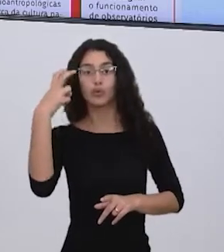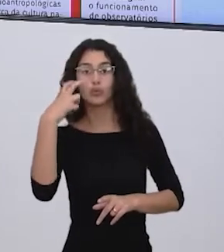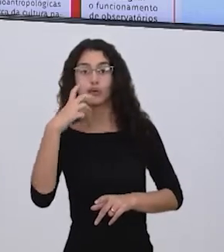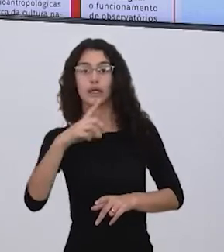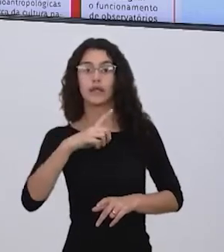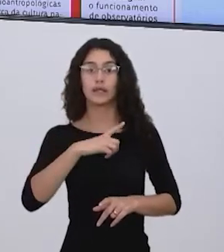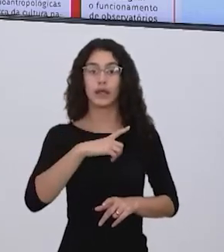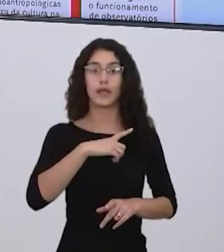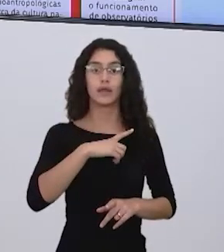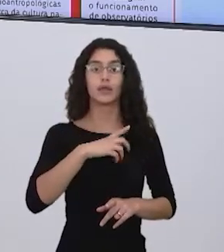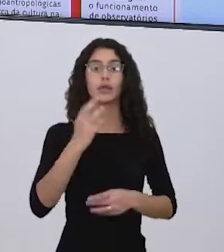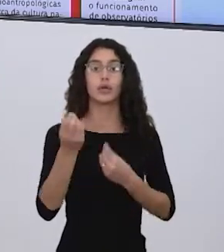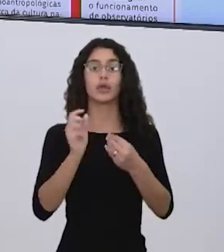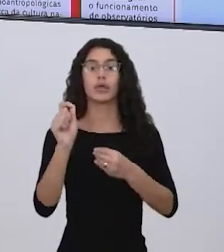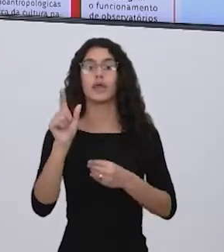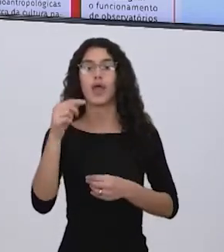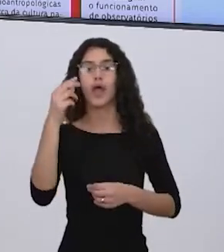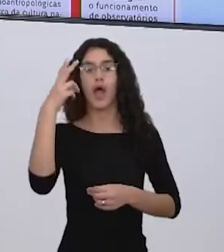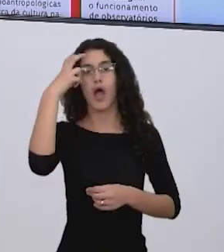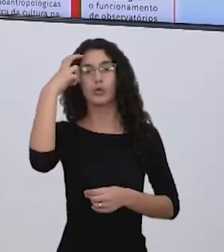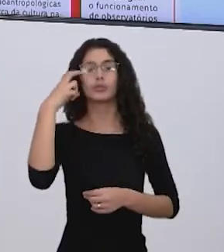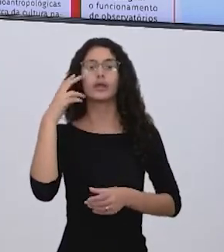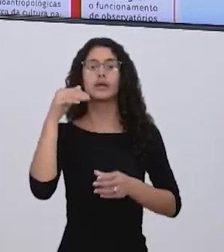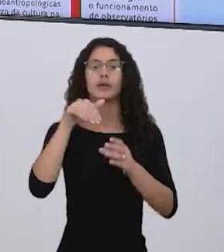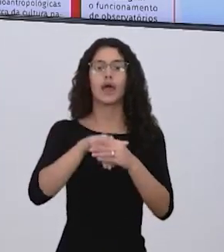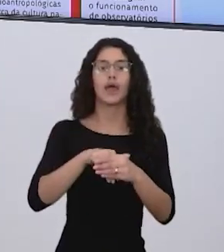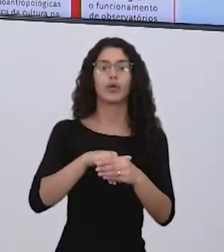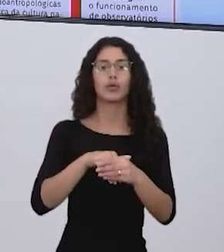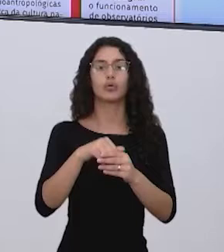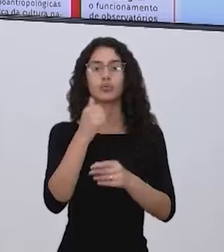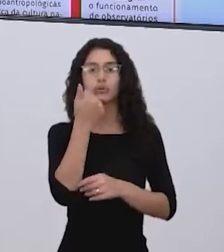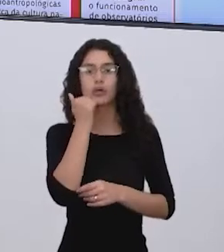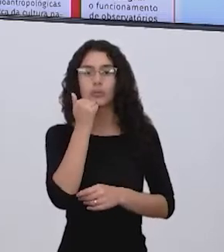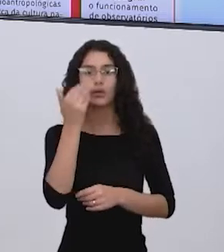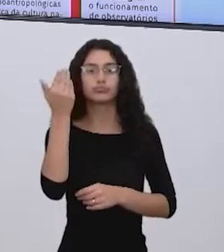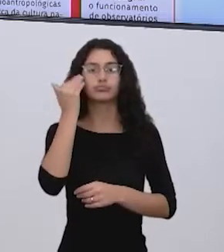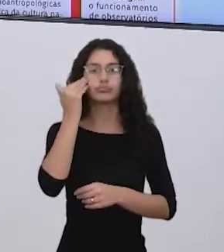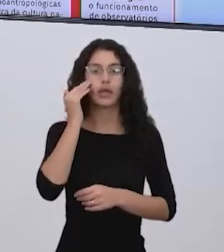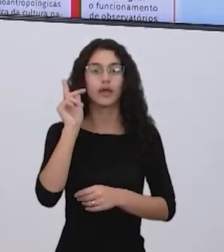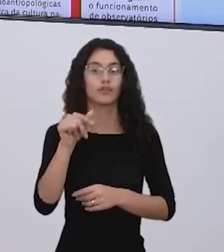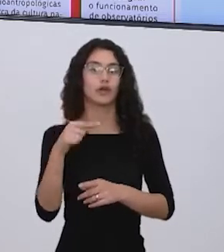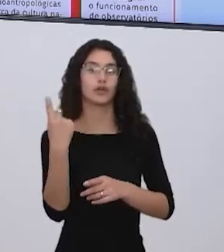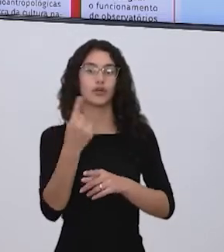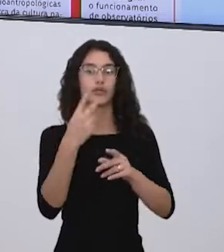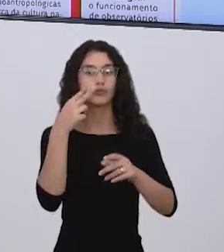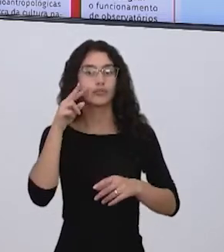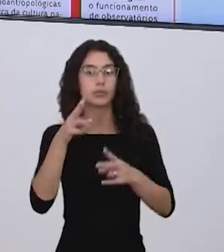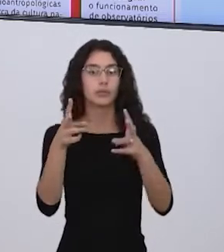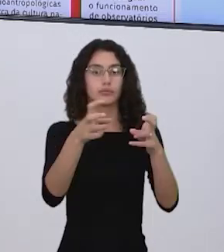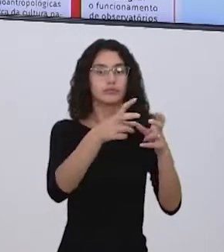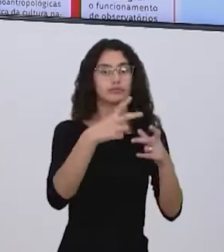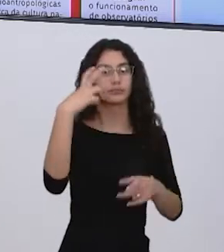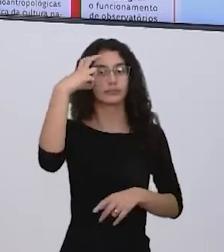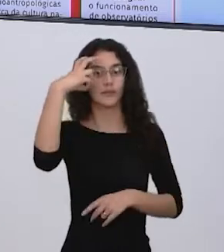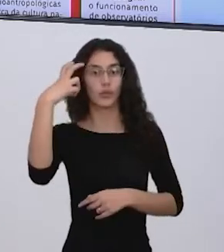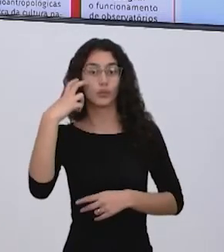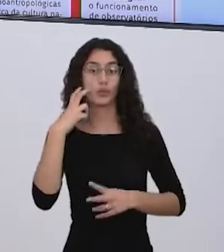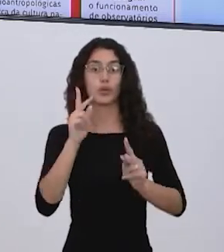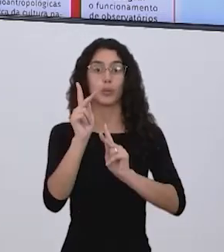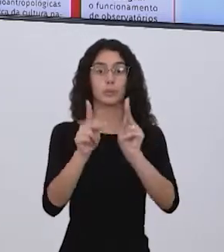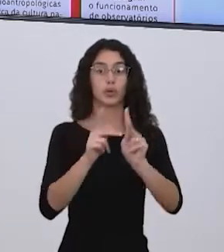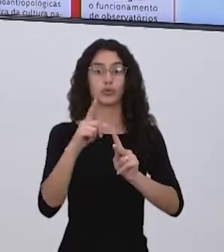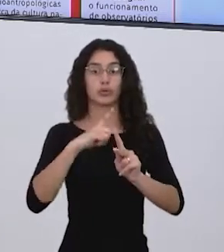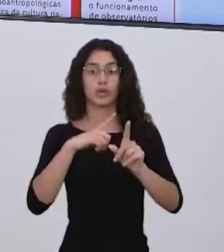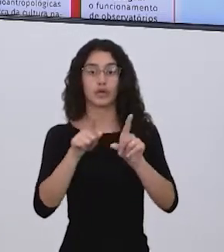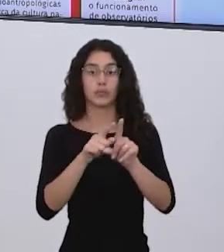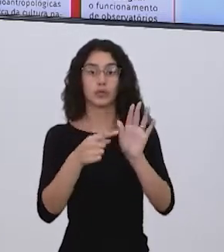senso comum e o que é a cultura dentro de um saber científico, que foi por isso que a gente viu a cultura do ponto de vista